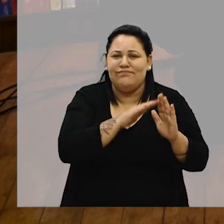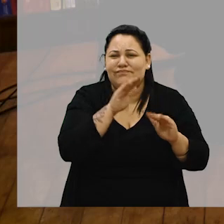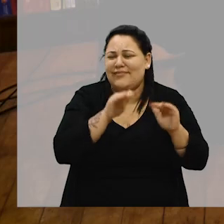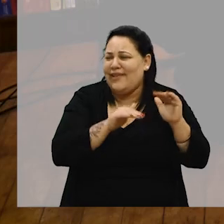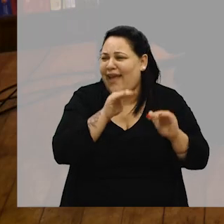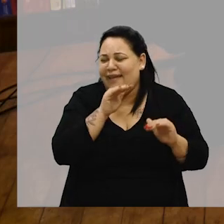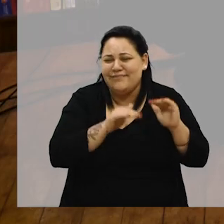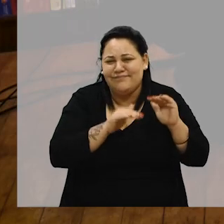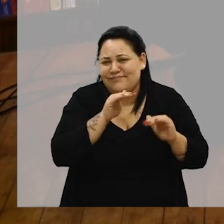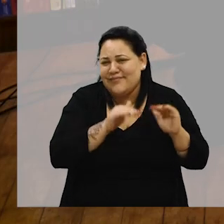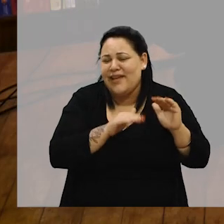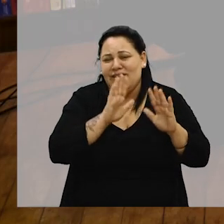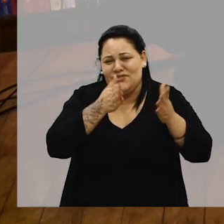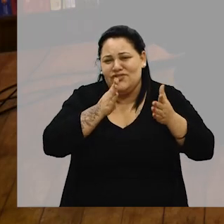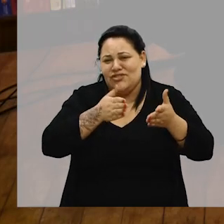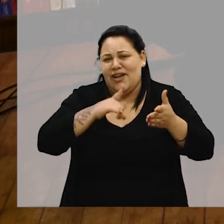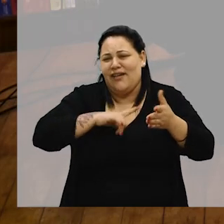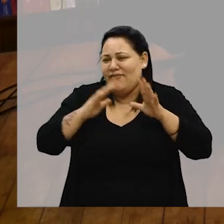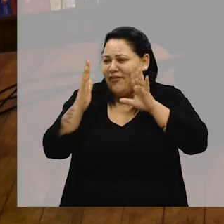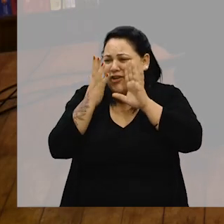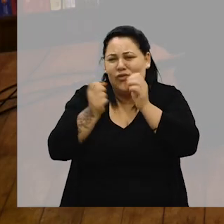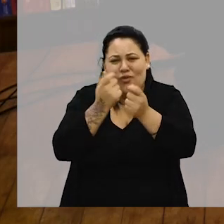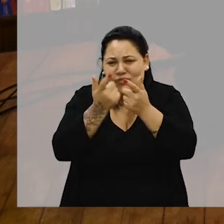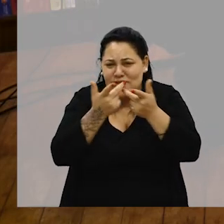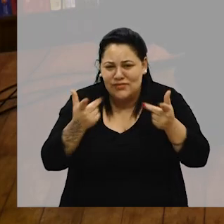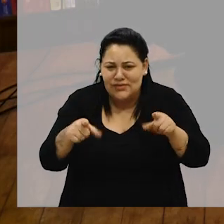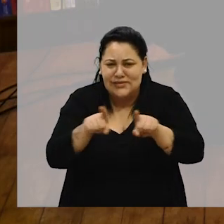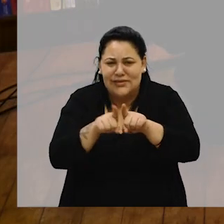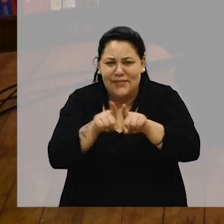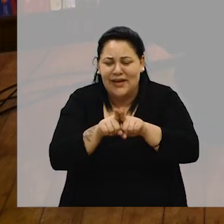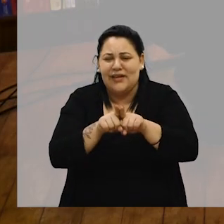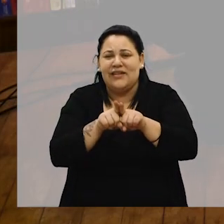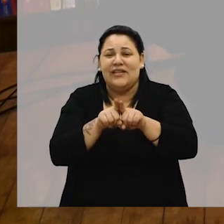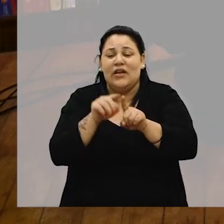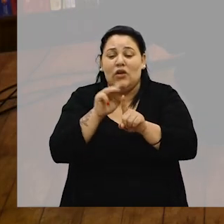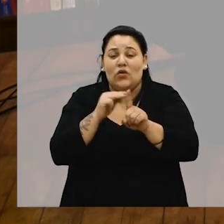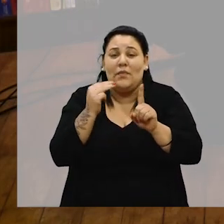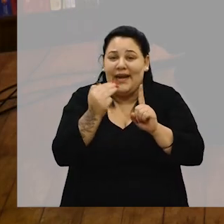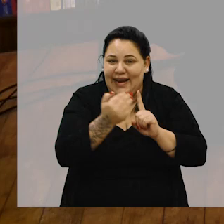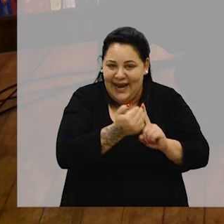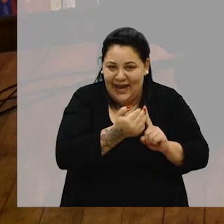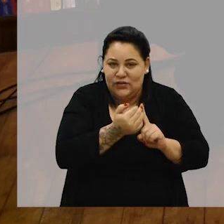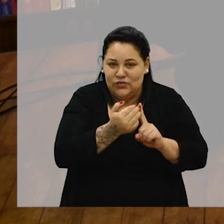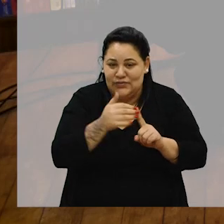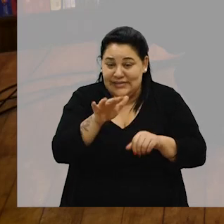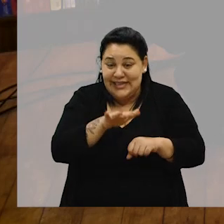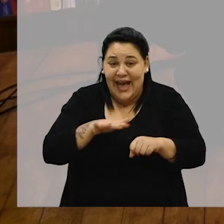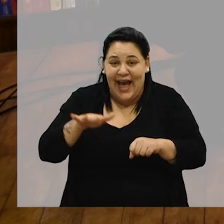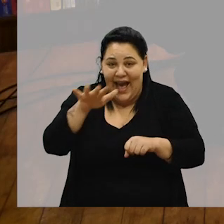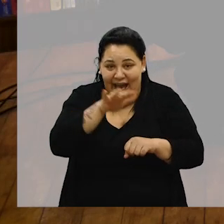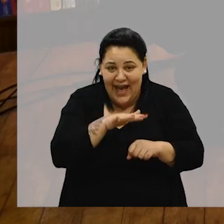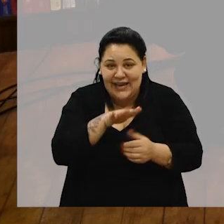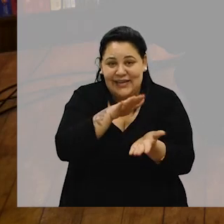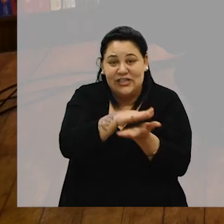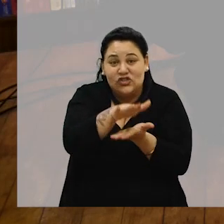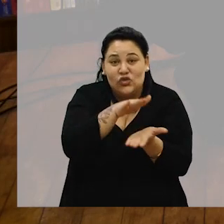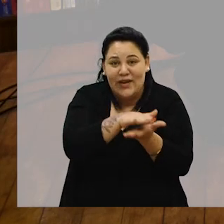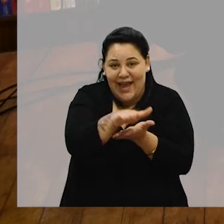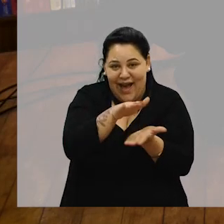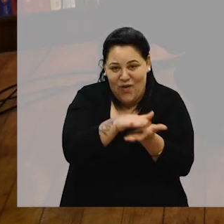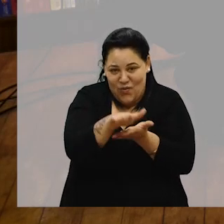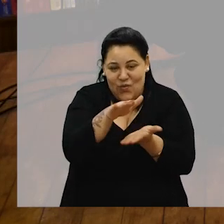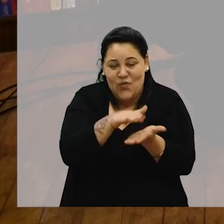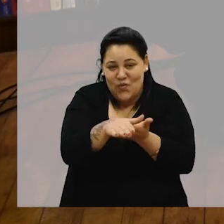experiência, a gente passou já por algumas coisas, alguns cenários, e o mercado editorial, o mercado de publicação de